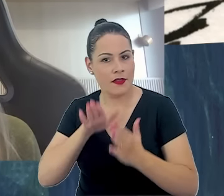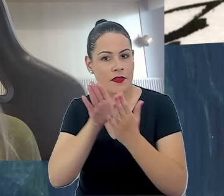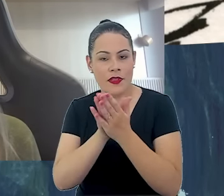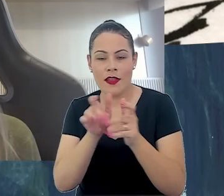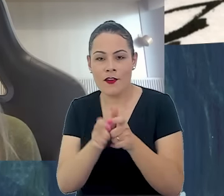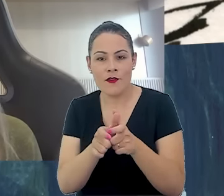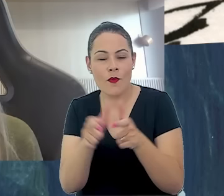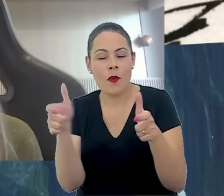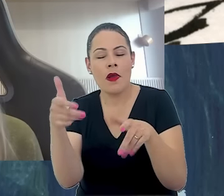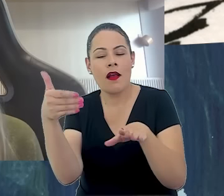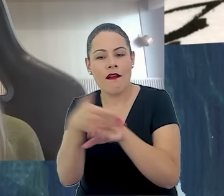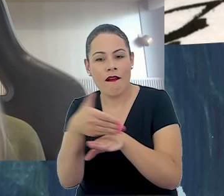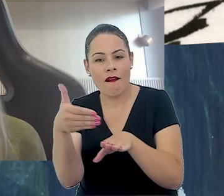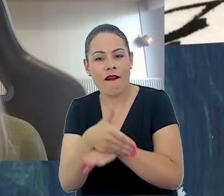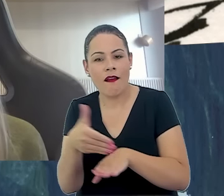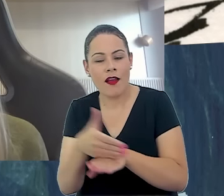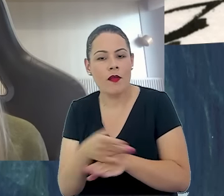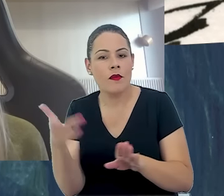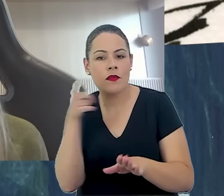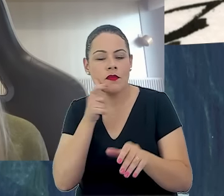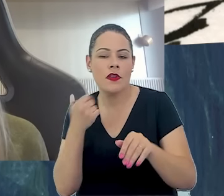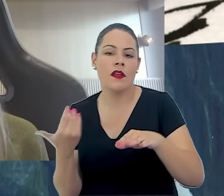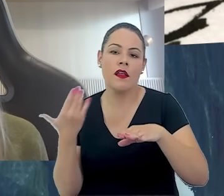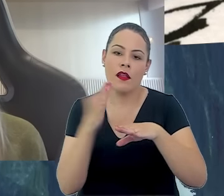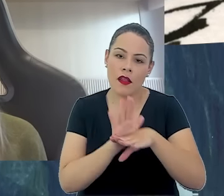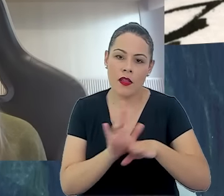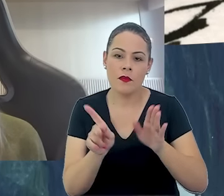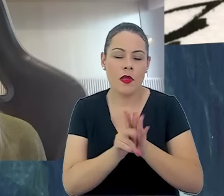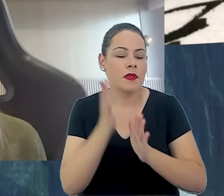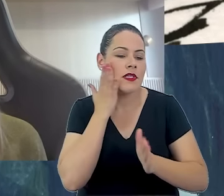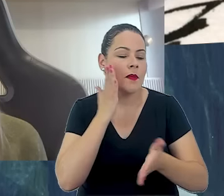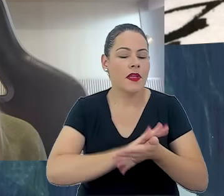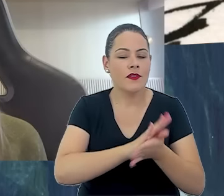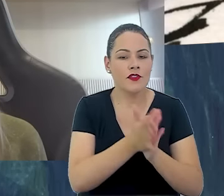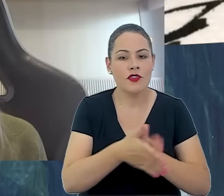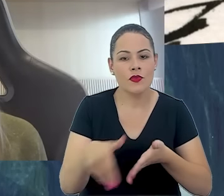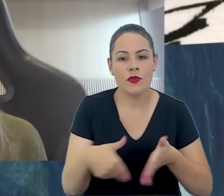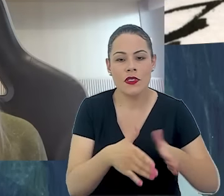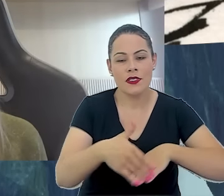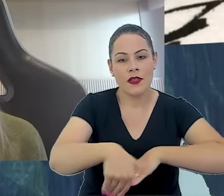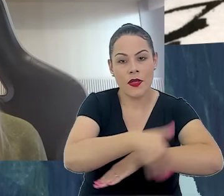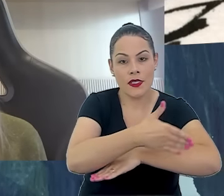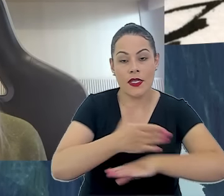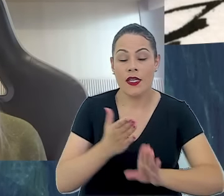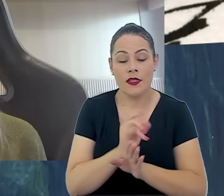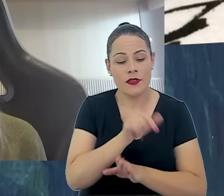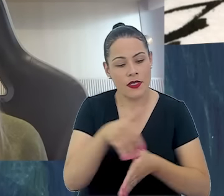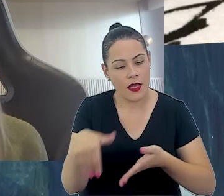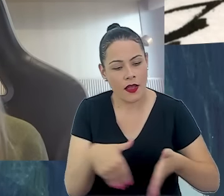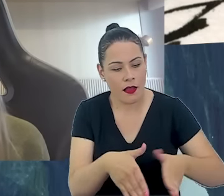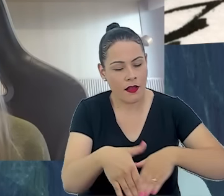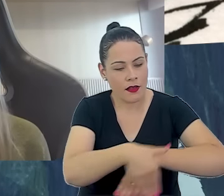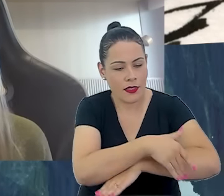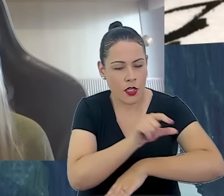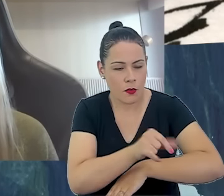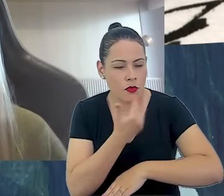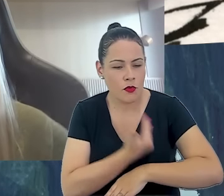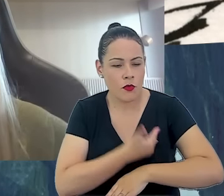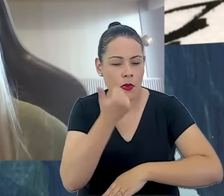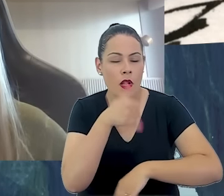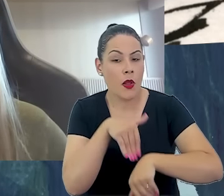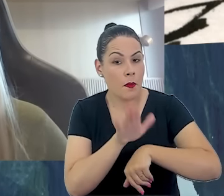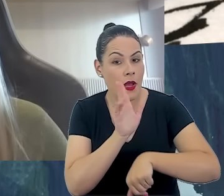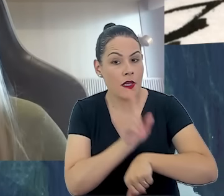deparar com a maior frequência de ter que cobrir o custo de destruição daquela estrada. Então, naquela medida que aquela estrada esteja um pouco